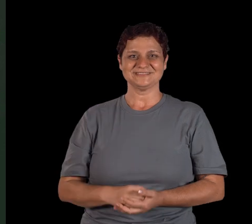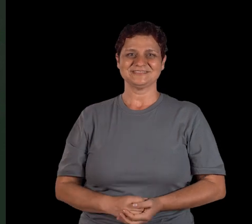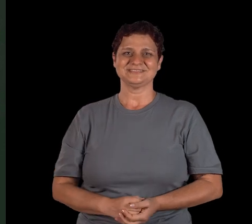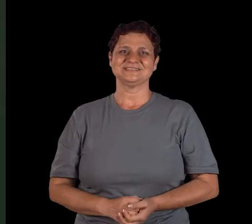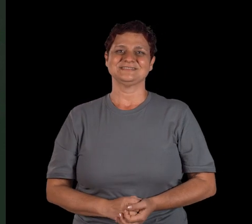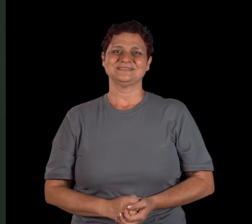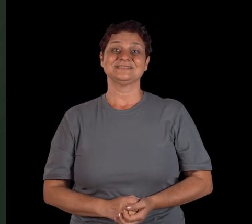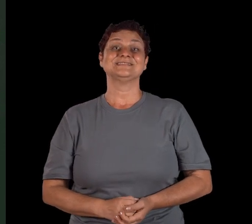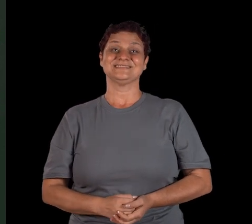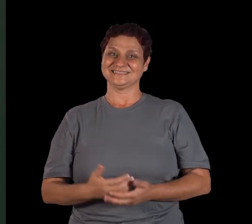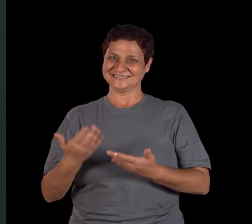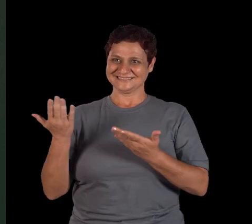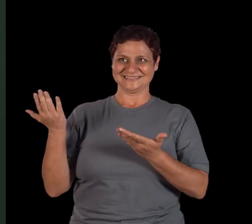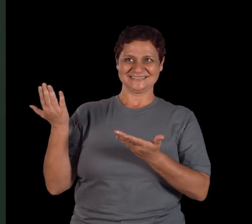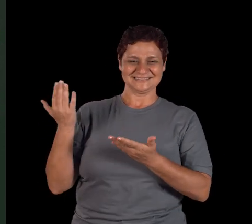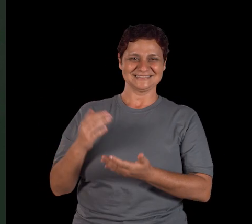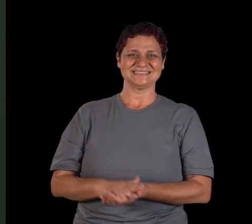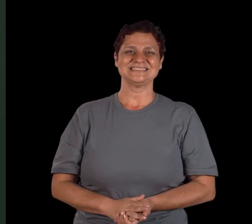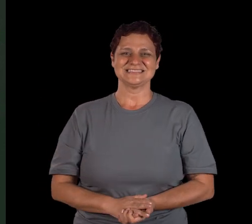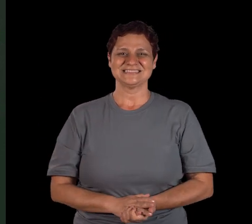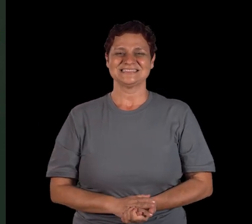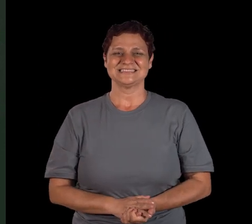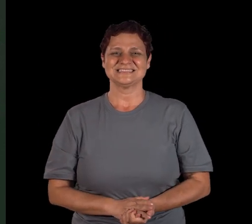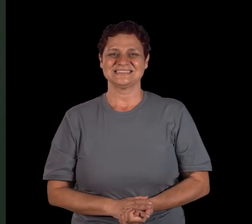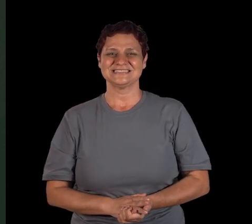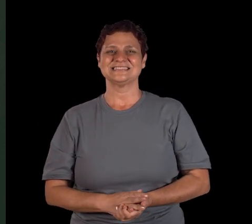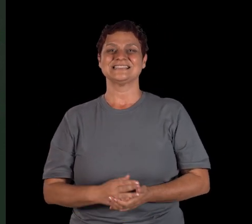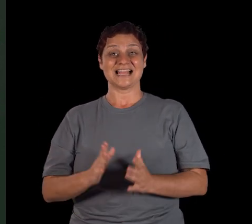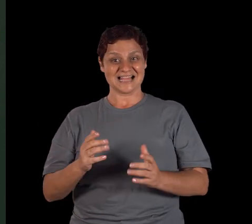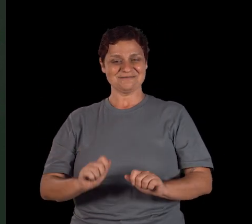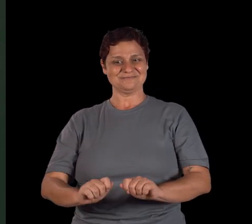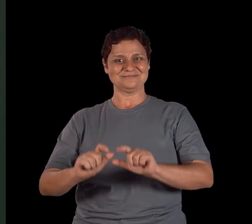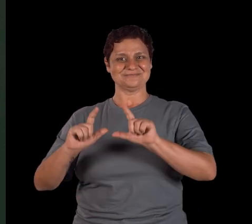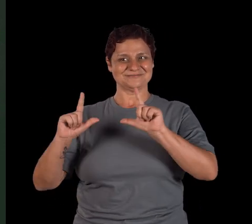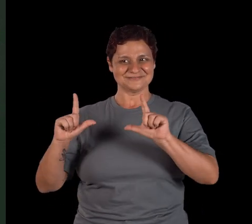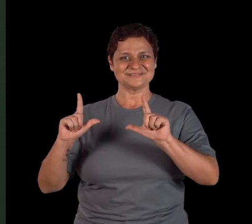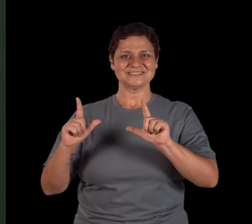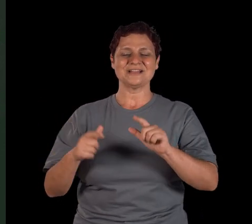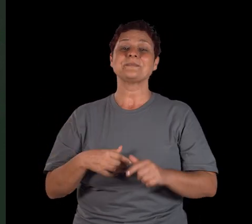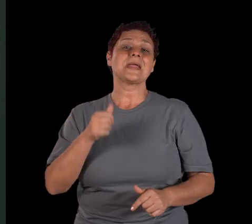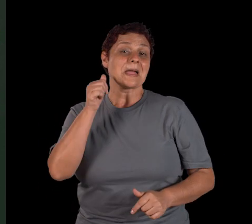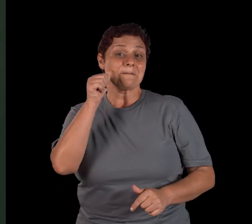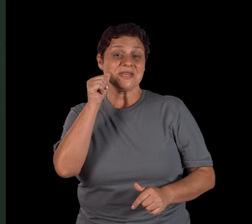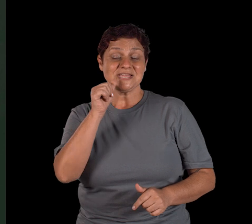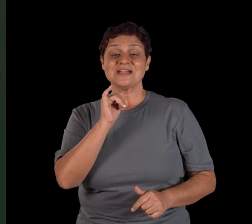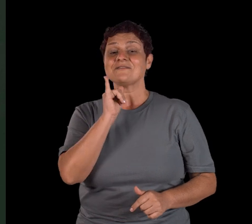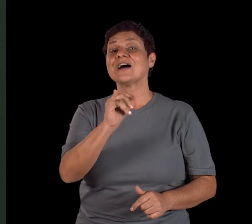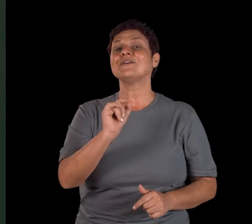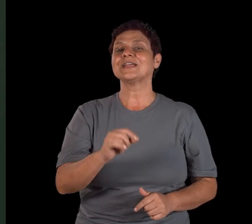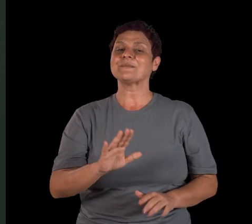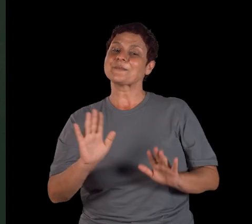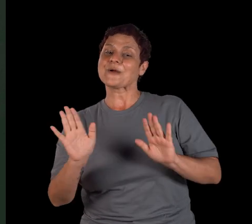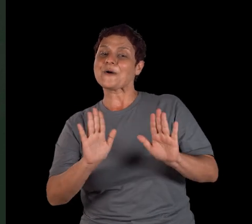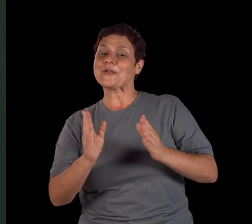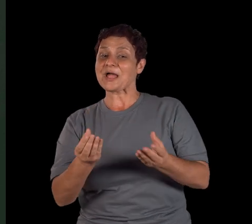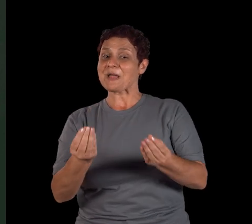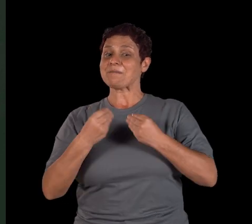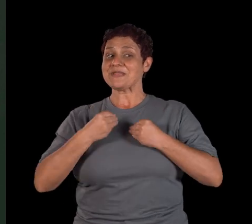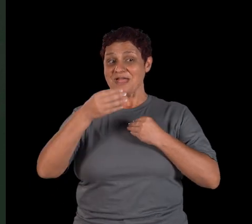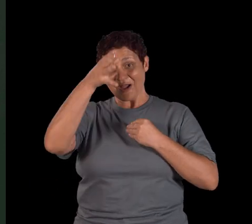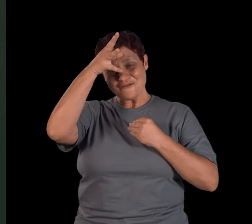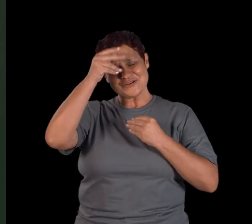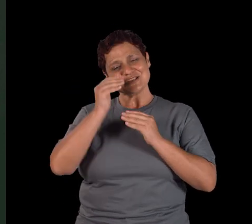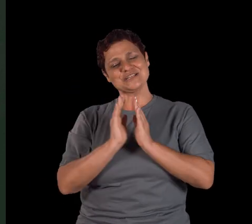Veja só. Põe aí um cantinho pra nós o quadrinho. O quadrinho tá lá, a menininha fala assim, ó. Olá, me dá um refrigerante, por